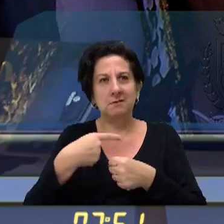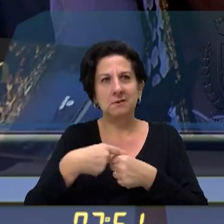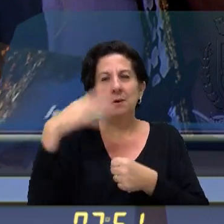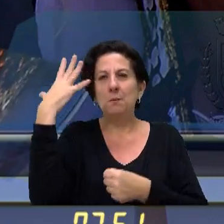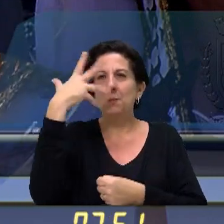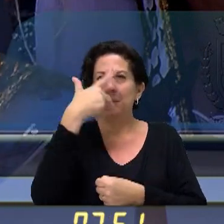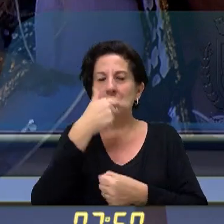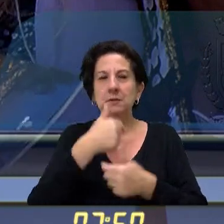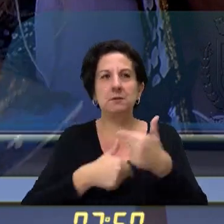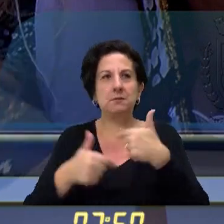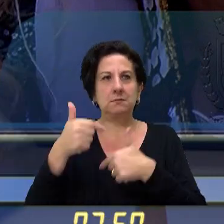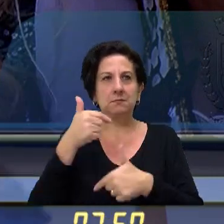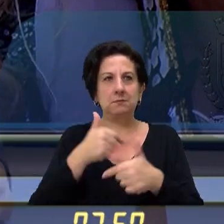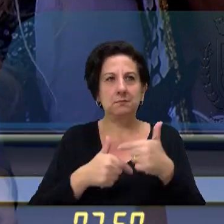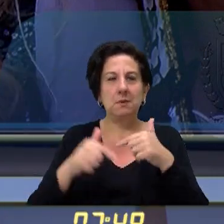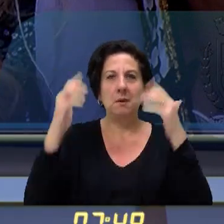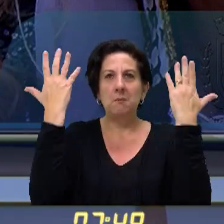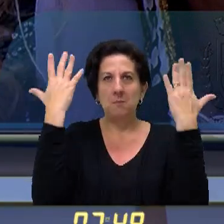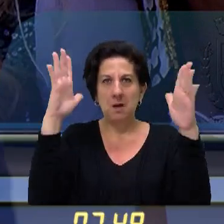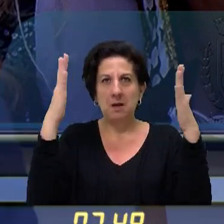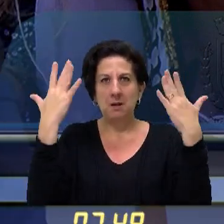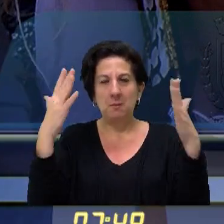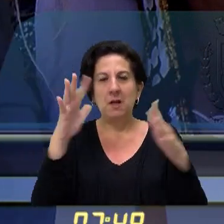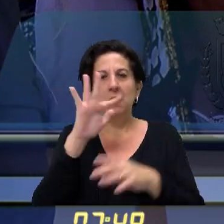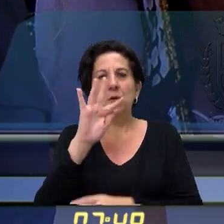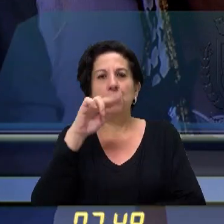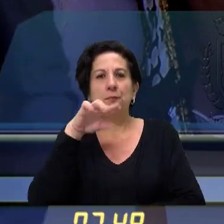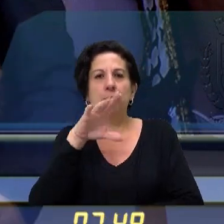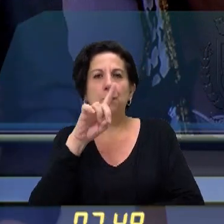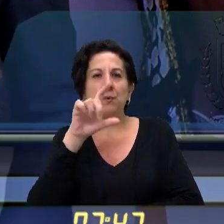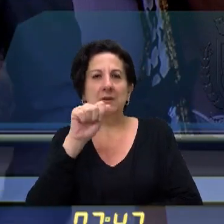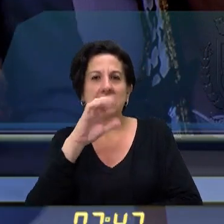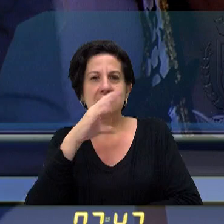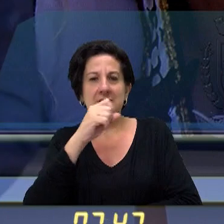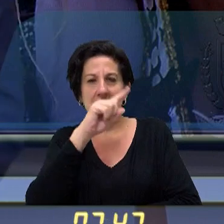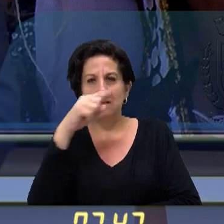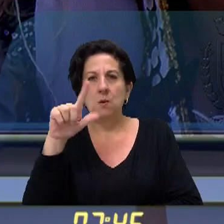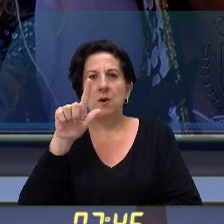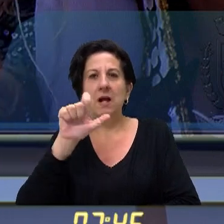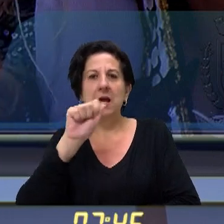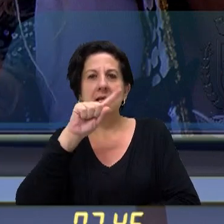deixar registrado aqui os parabéns à Fundação Gazeta do Sul.